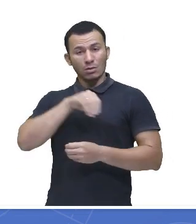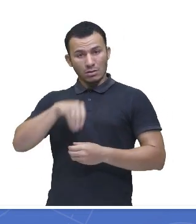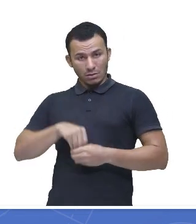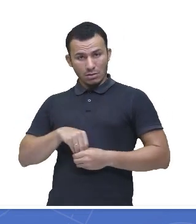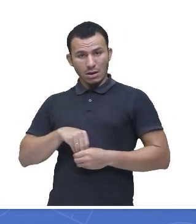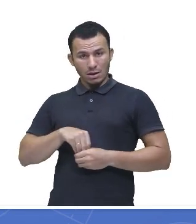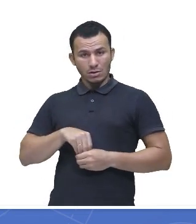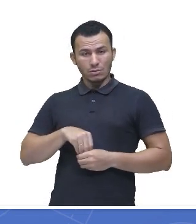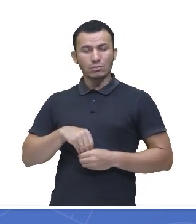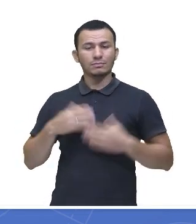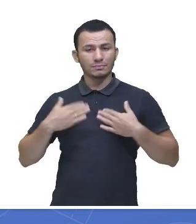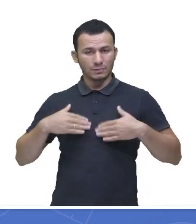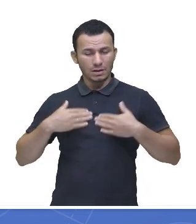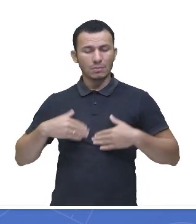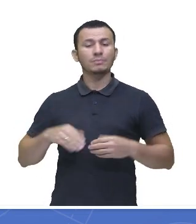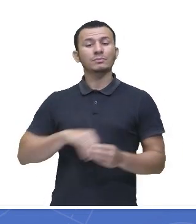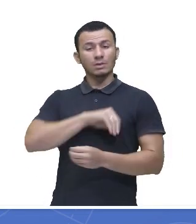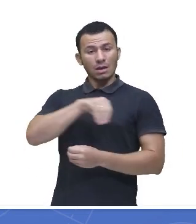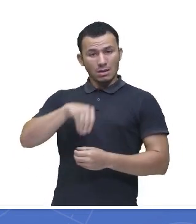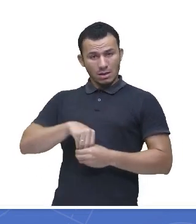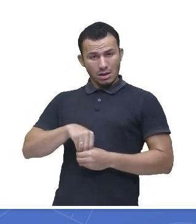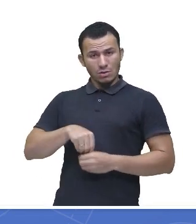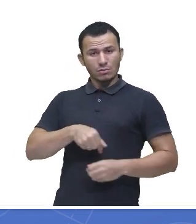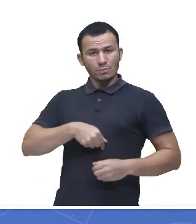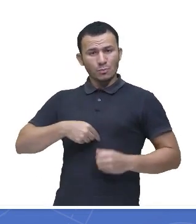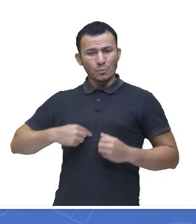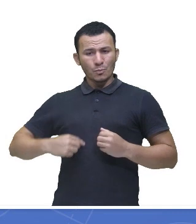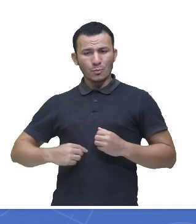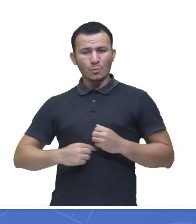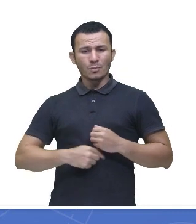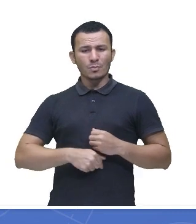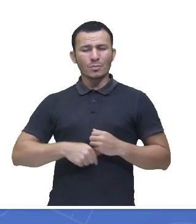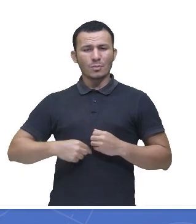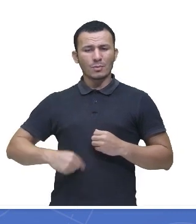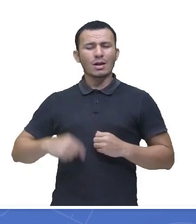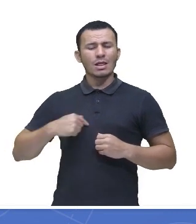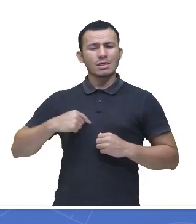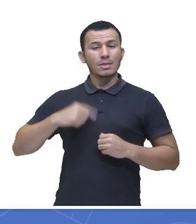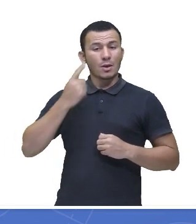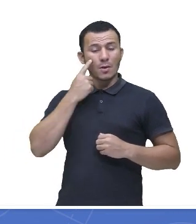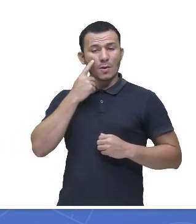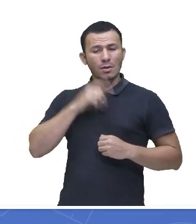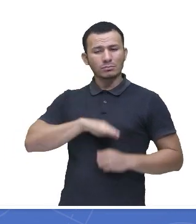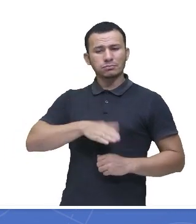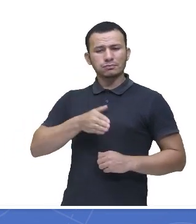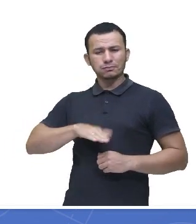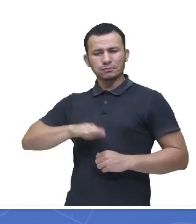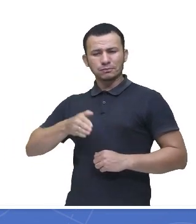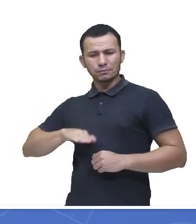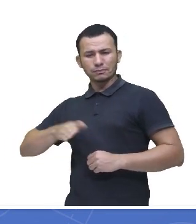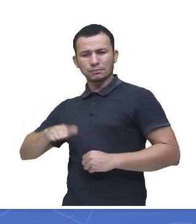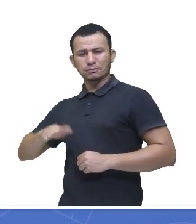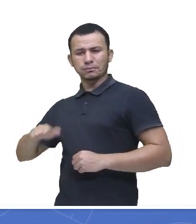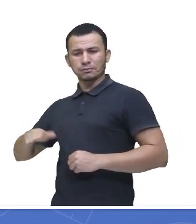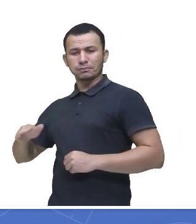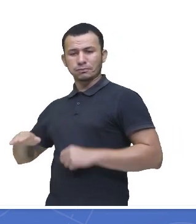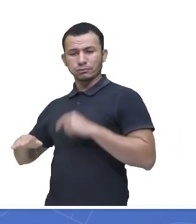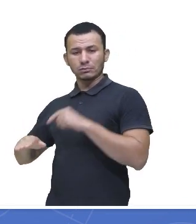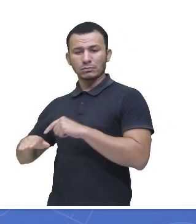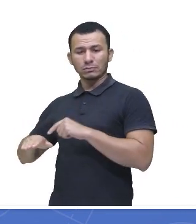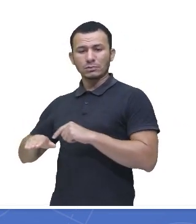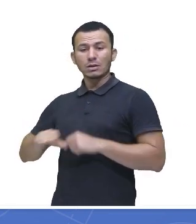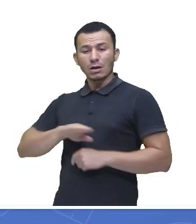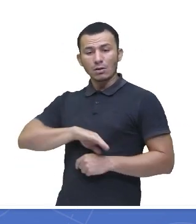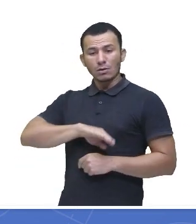calma, respira. No meu intestino delgado, eu tenho várias vilosidades, assim, ó, em que os nutrientes, eles vão